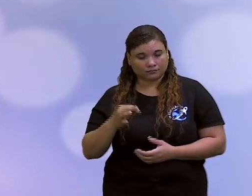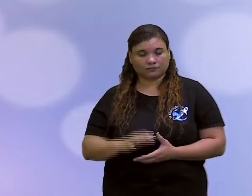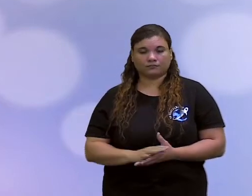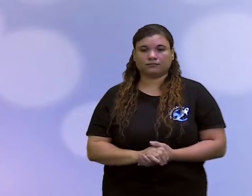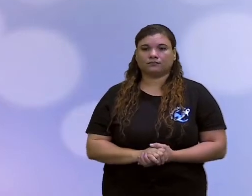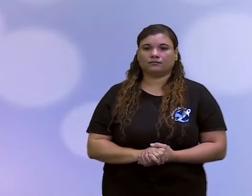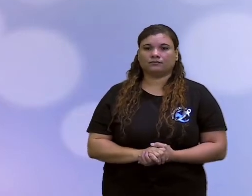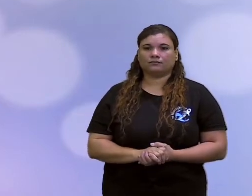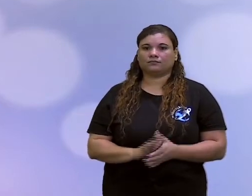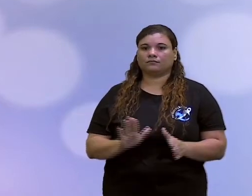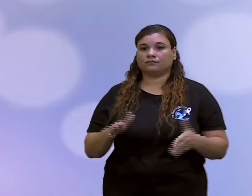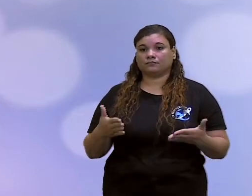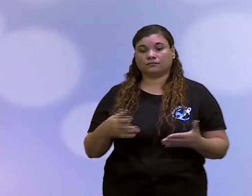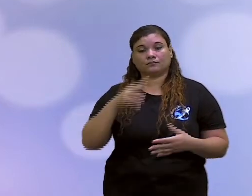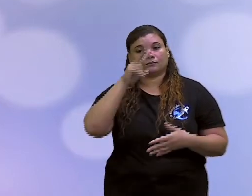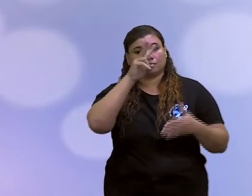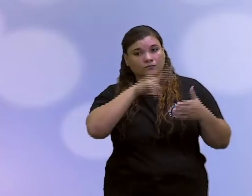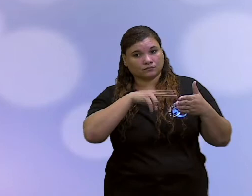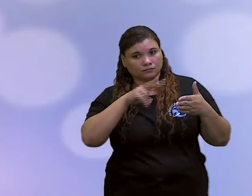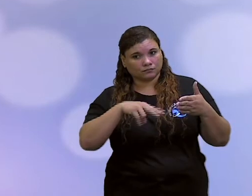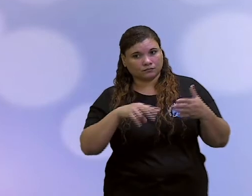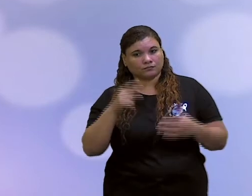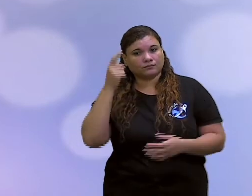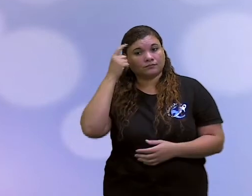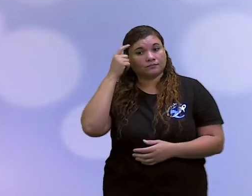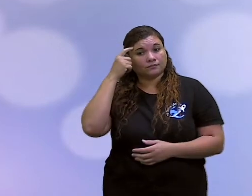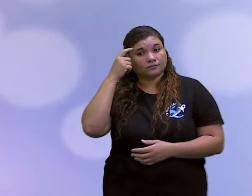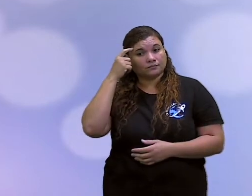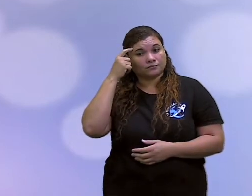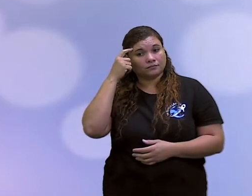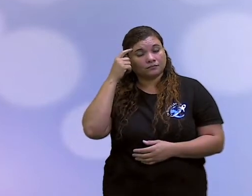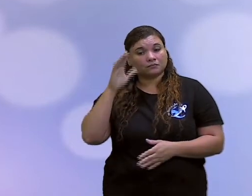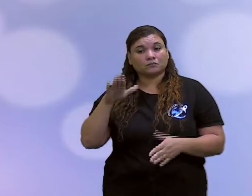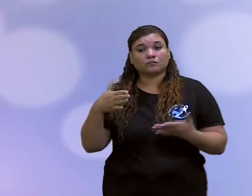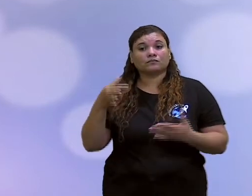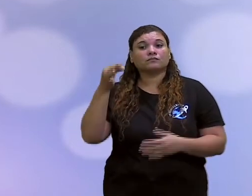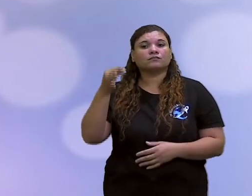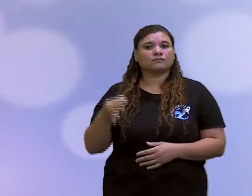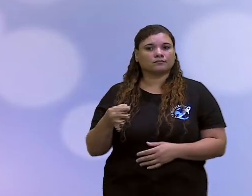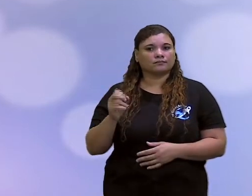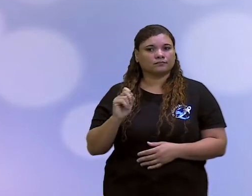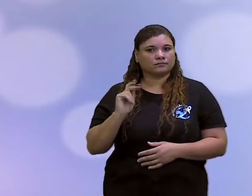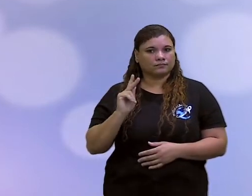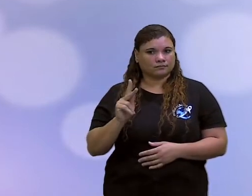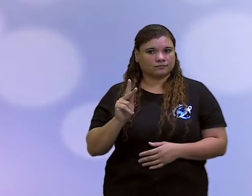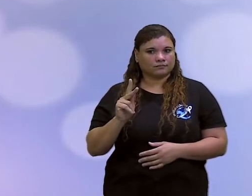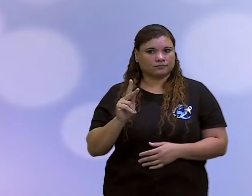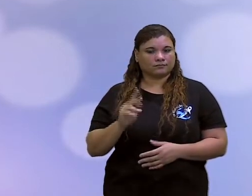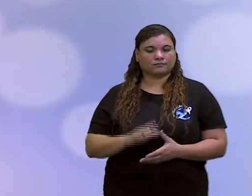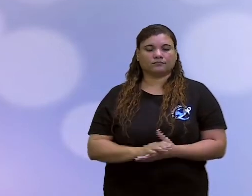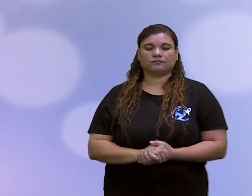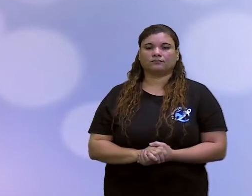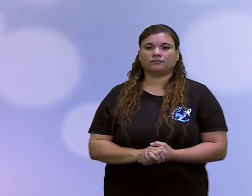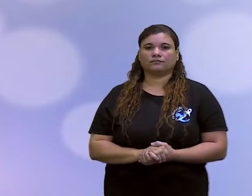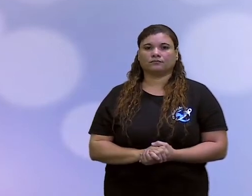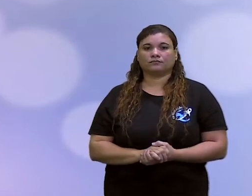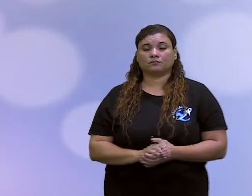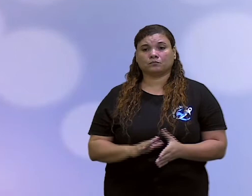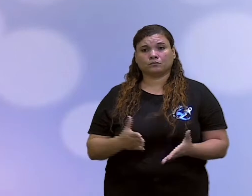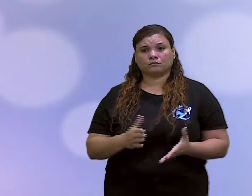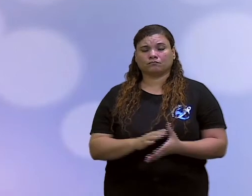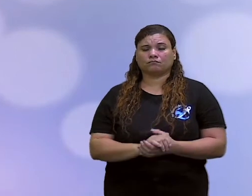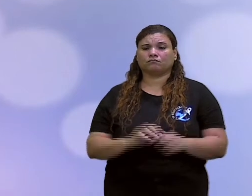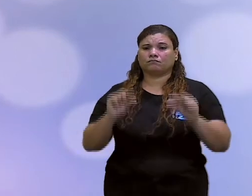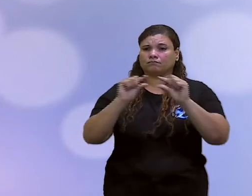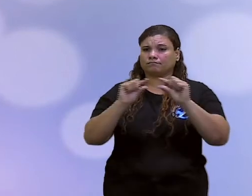Então, vamos ler, né, e pensar aí qual que está de acordo, completando o sentido. O adjunto